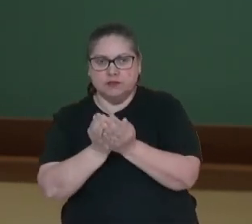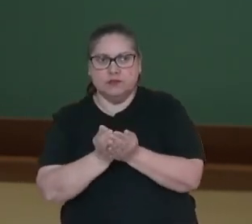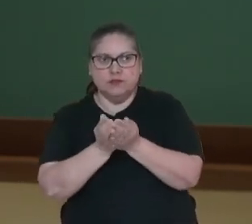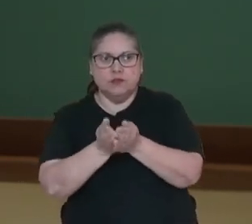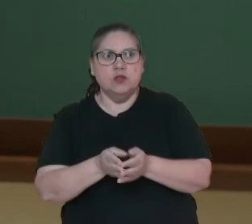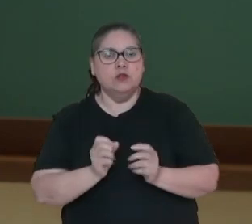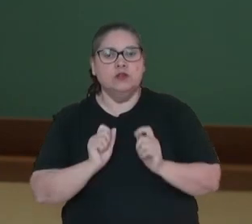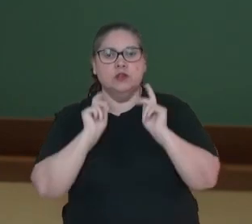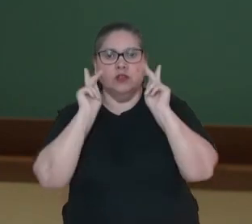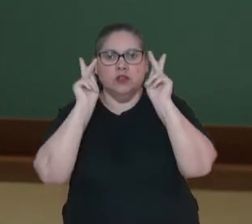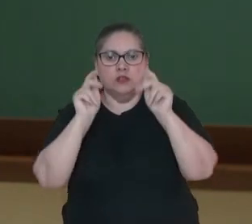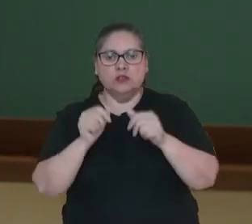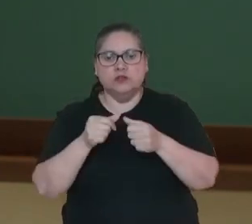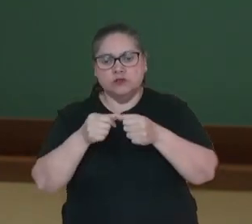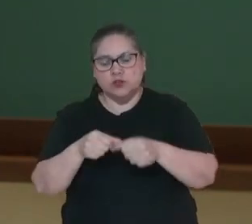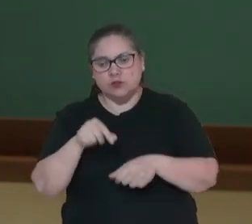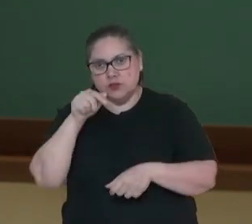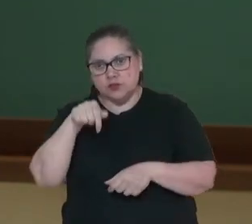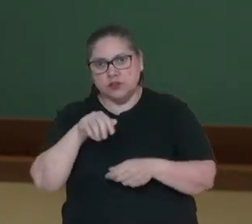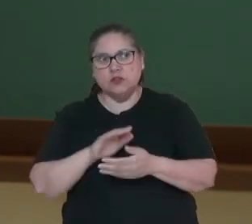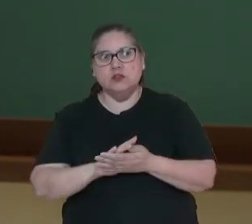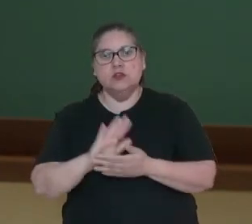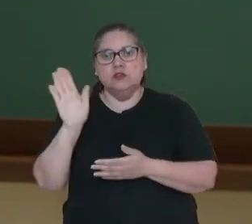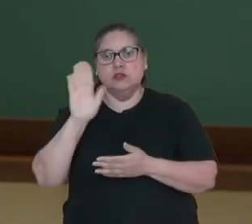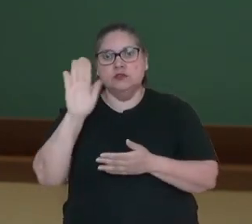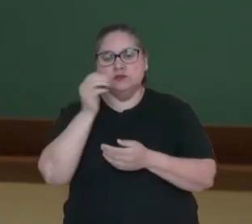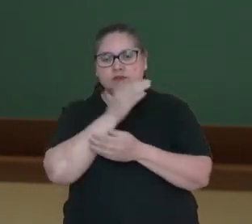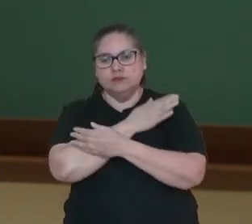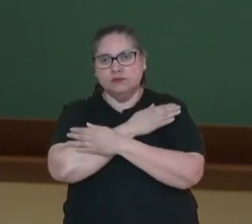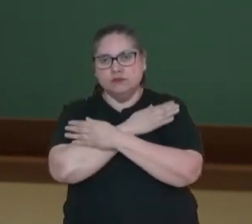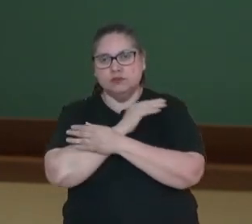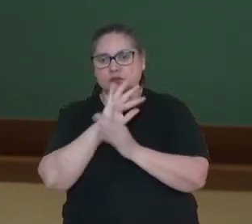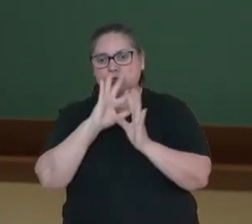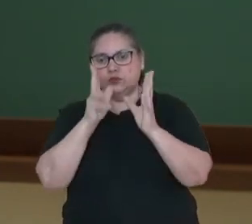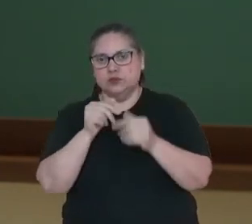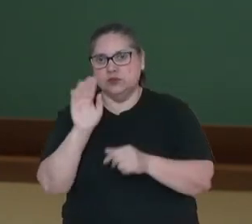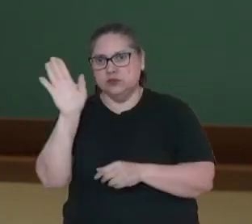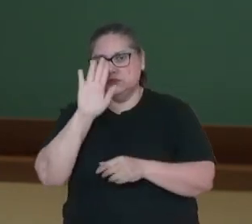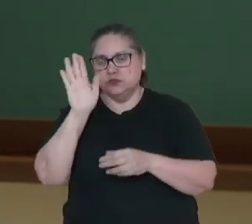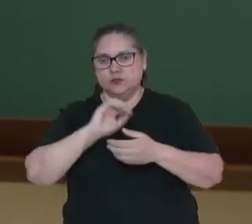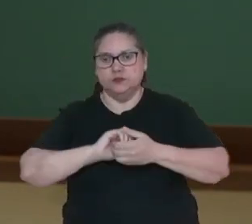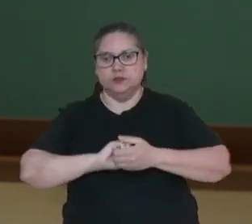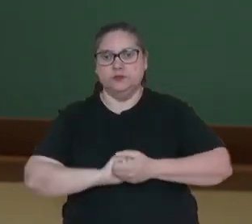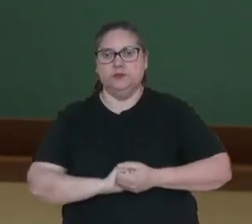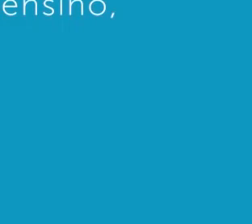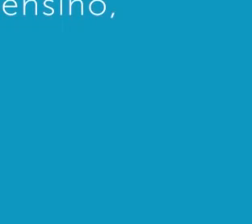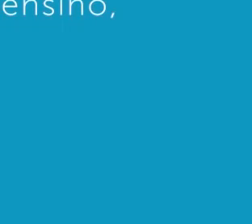Naval. Ok? Ficamos por aqui. Um abraço para todos. Até a próxima.